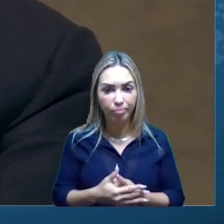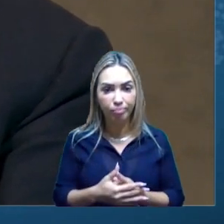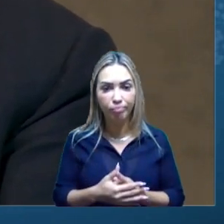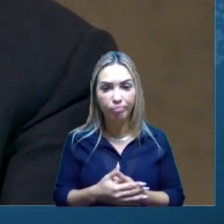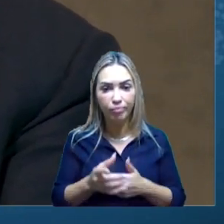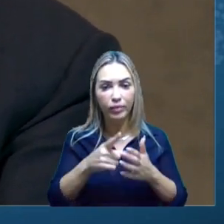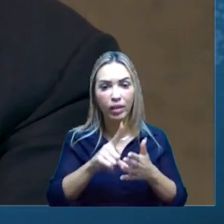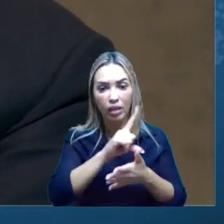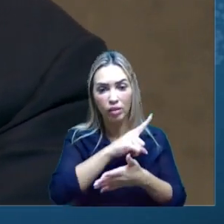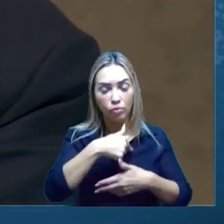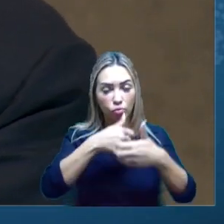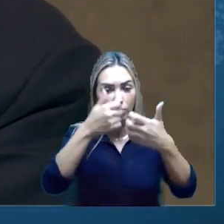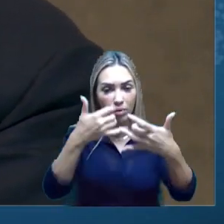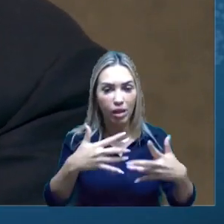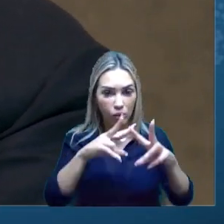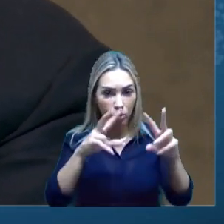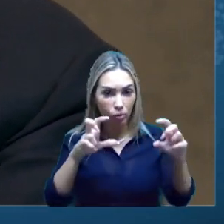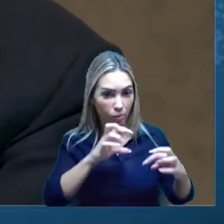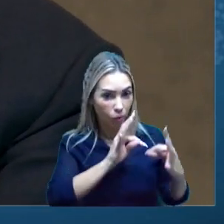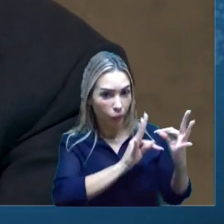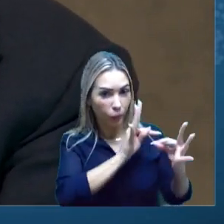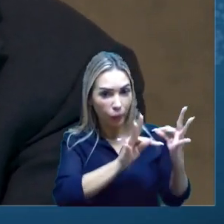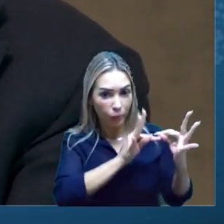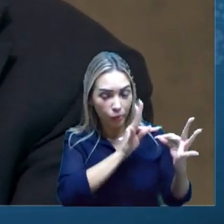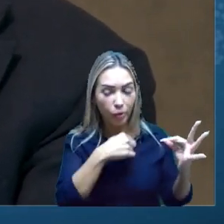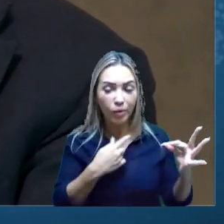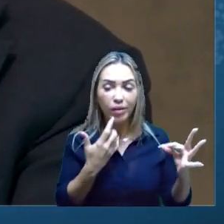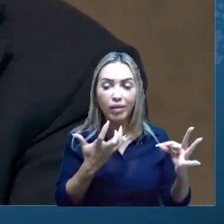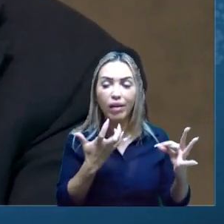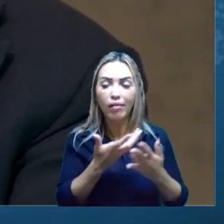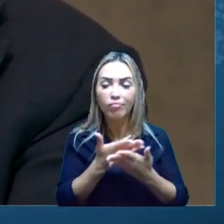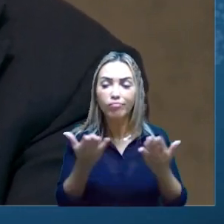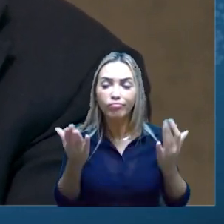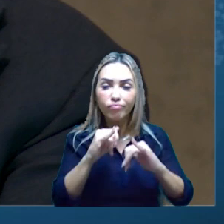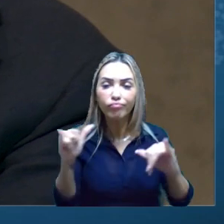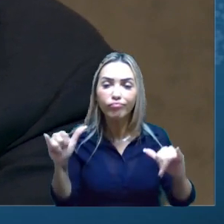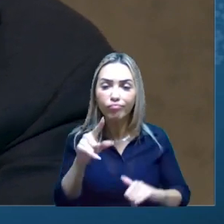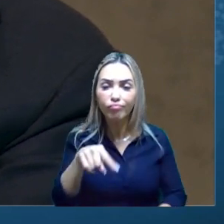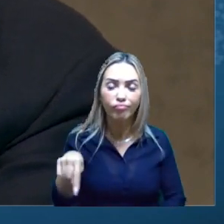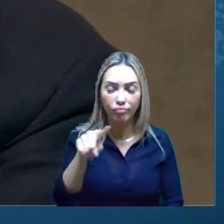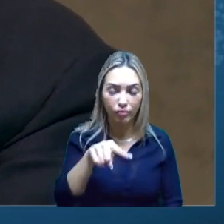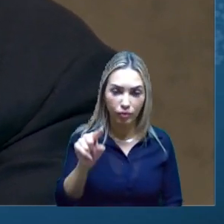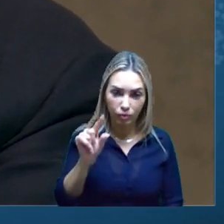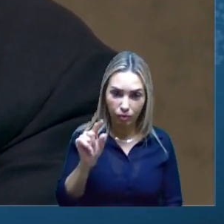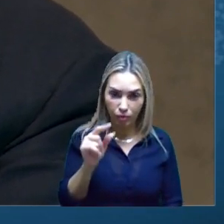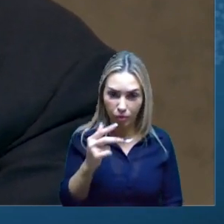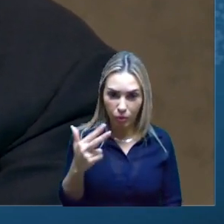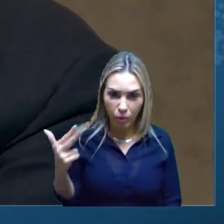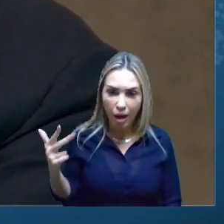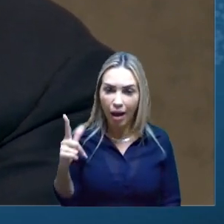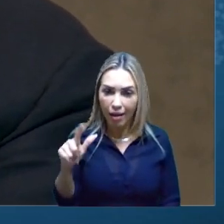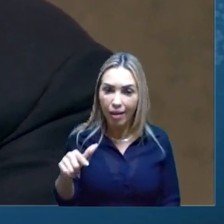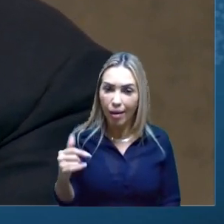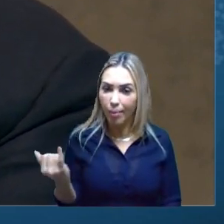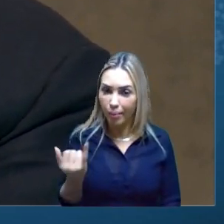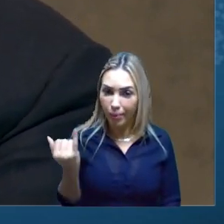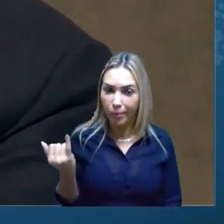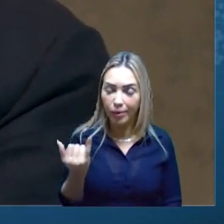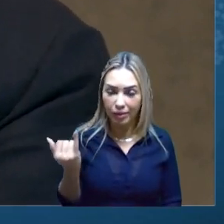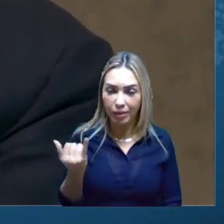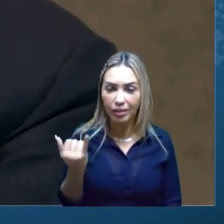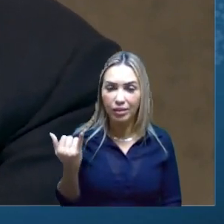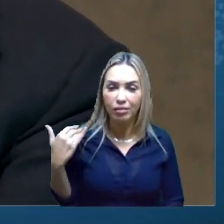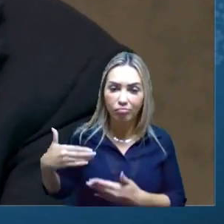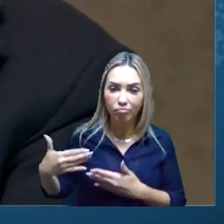de eu falar das tecnologias, eu gostaria de compartilhar com vocês algo que foi muito importante ao longo